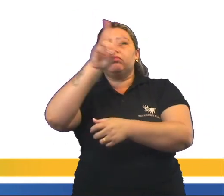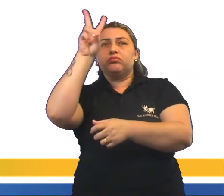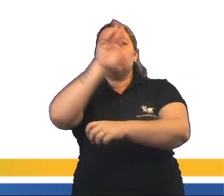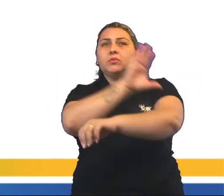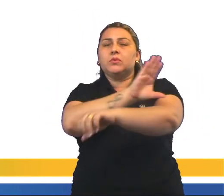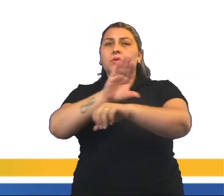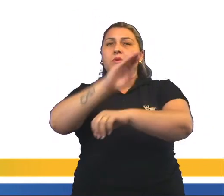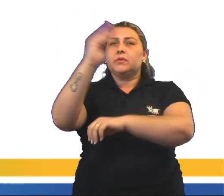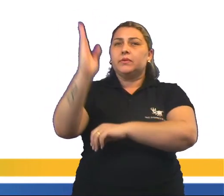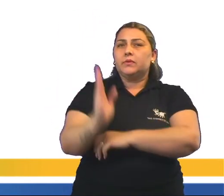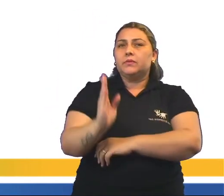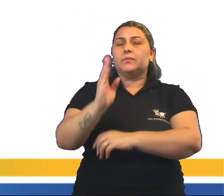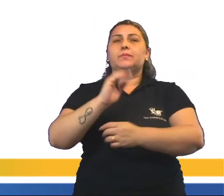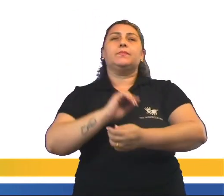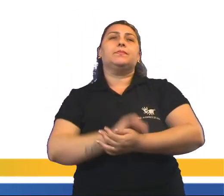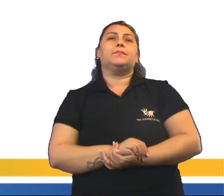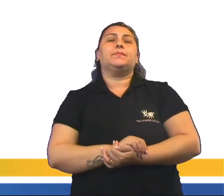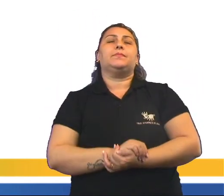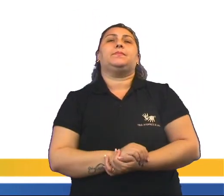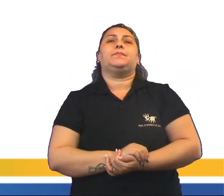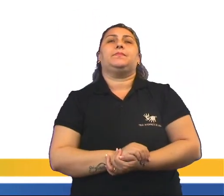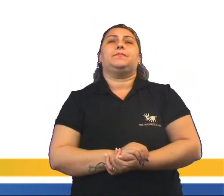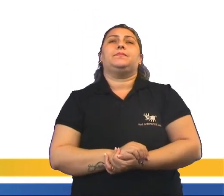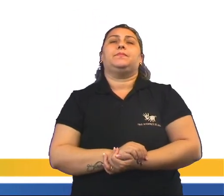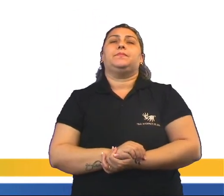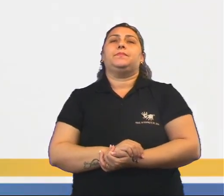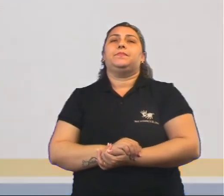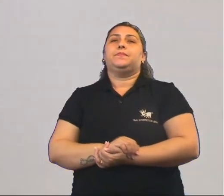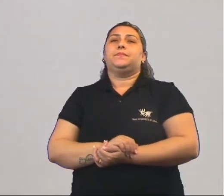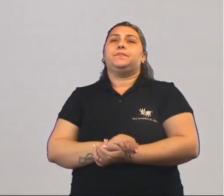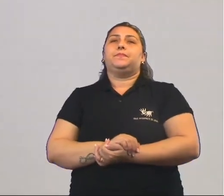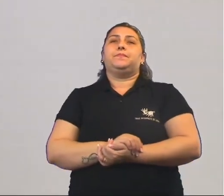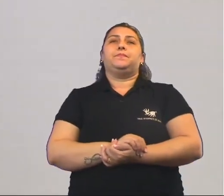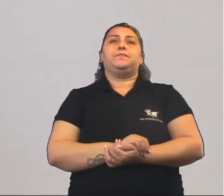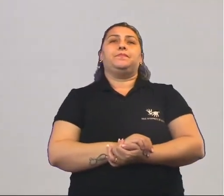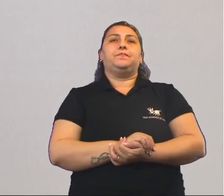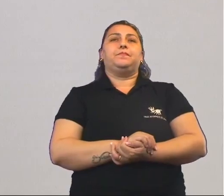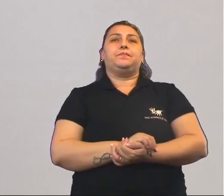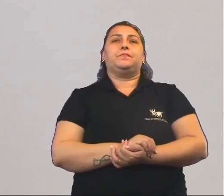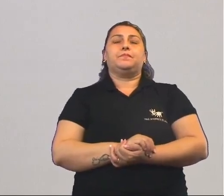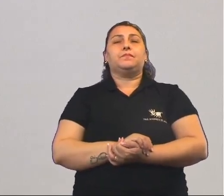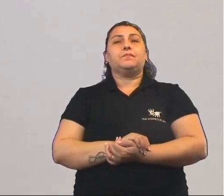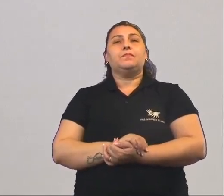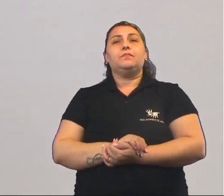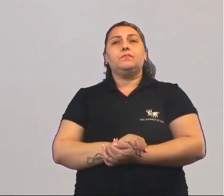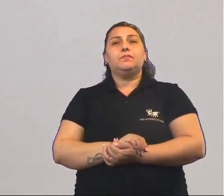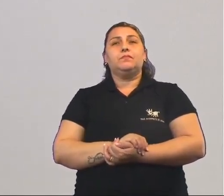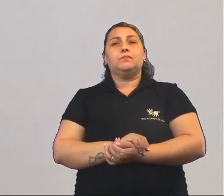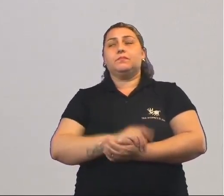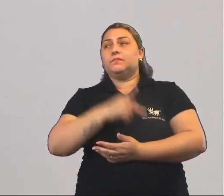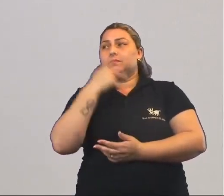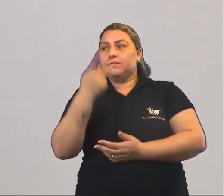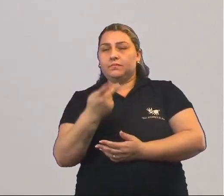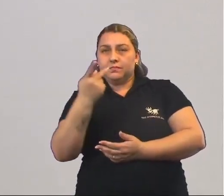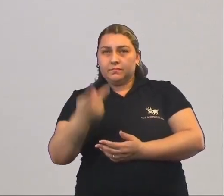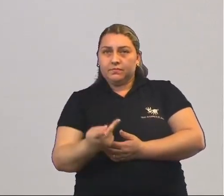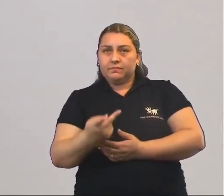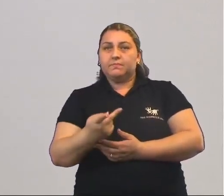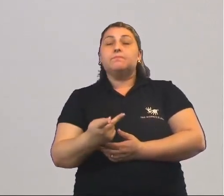nossa enorme diversidade histórico-cultural brasileira. Então, quando a gente fala